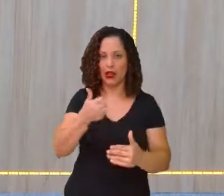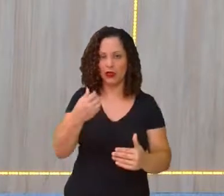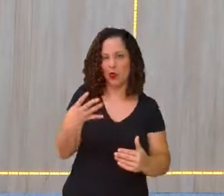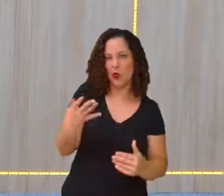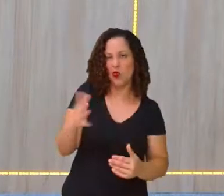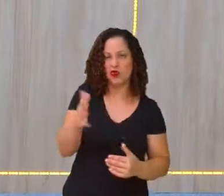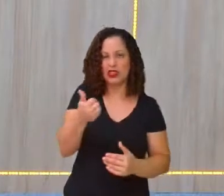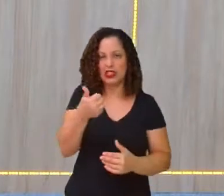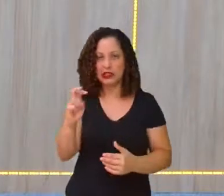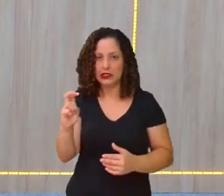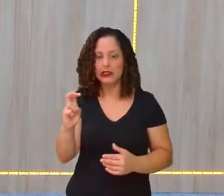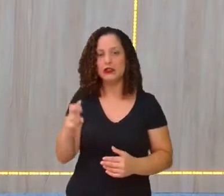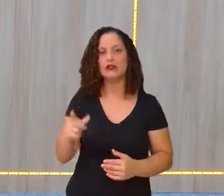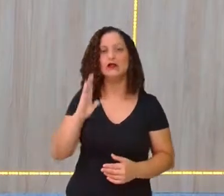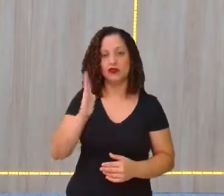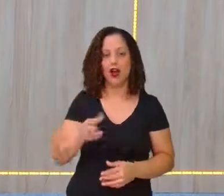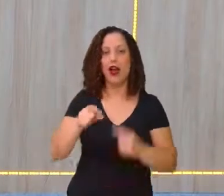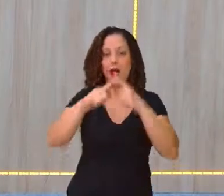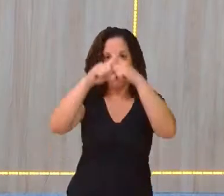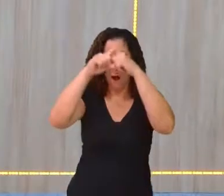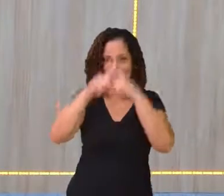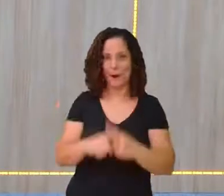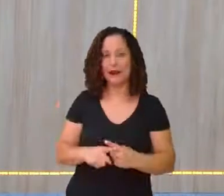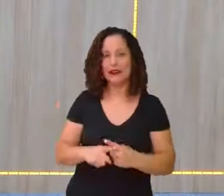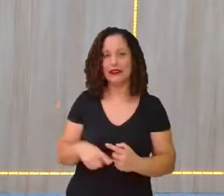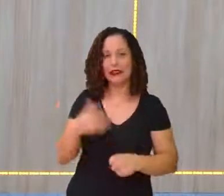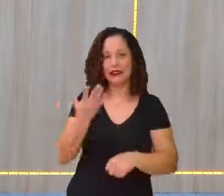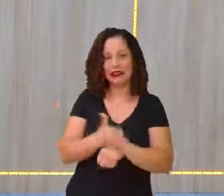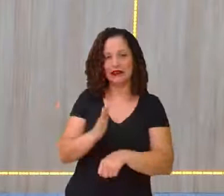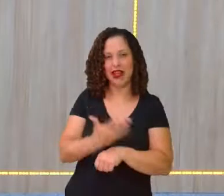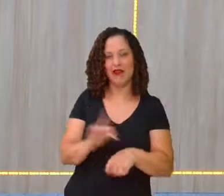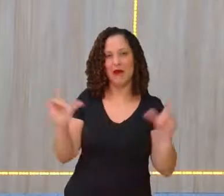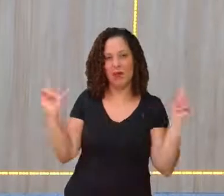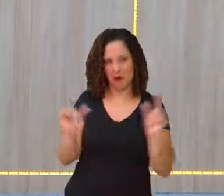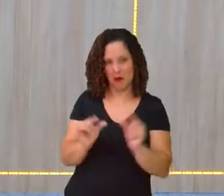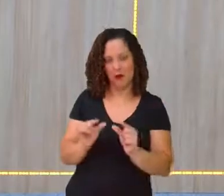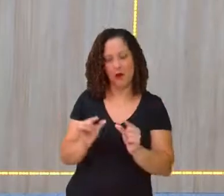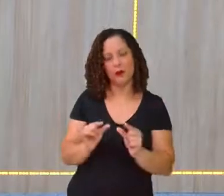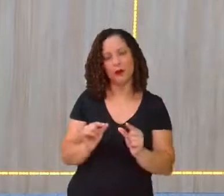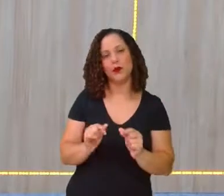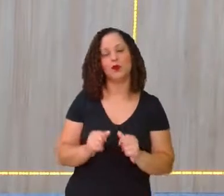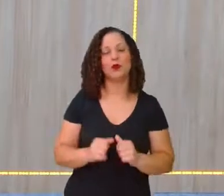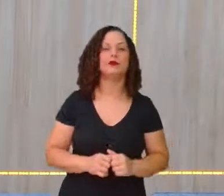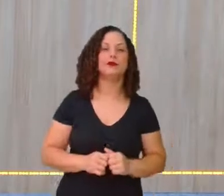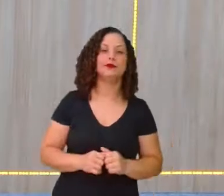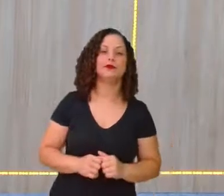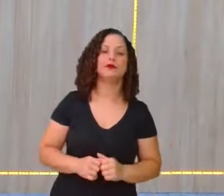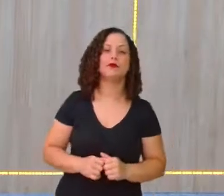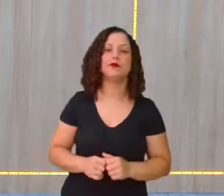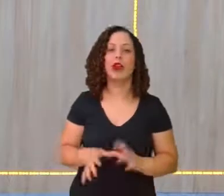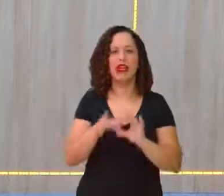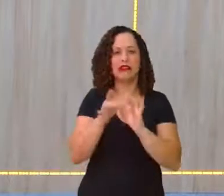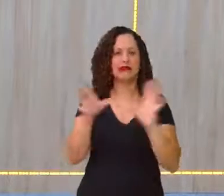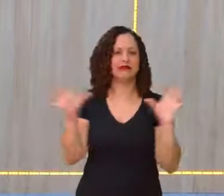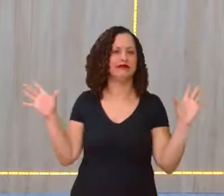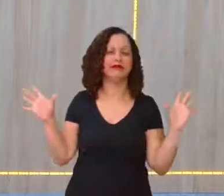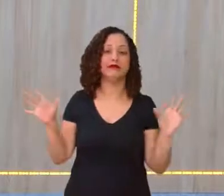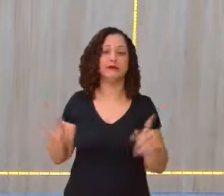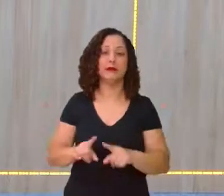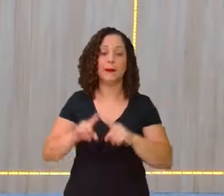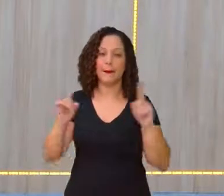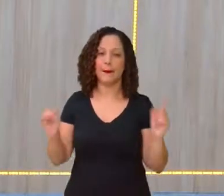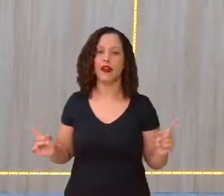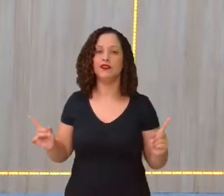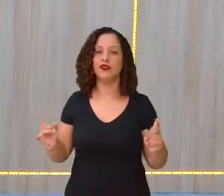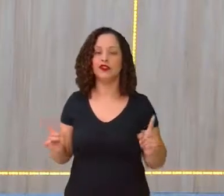Nos 15 eu já competia assim, já não treinava tanto, foi uma competição mais solta. Mas